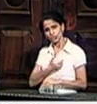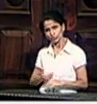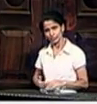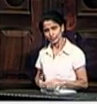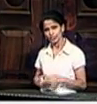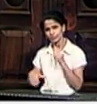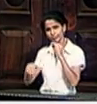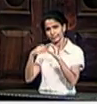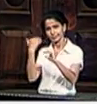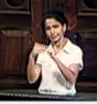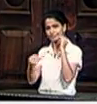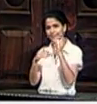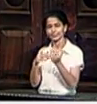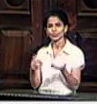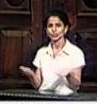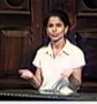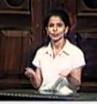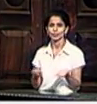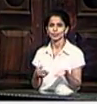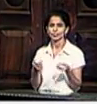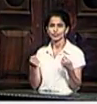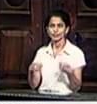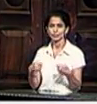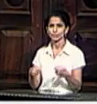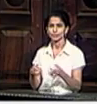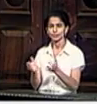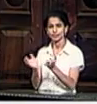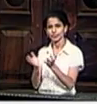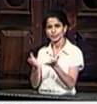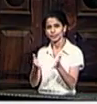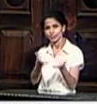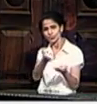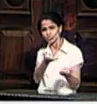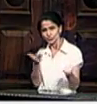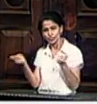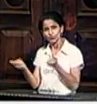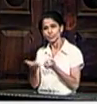deveria, se não mais, chamar a sua base